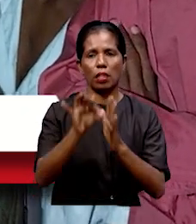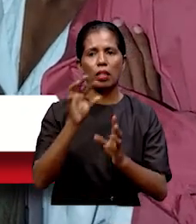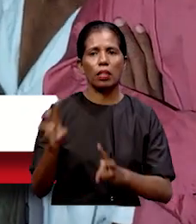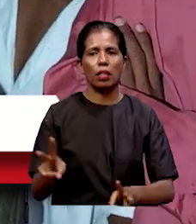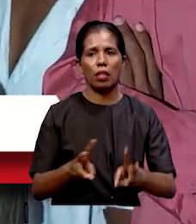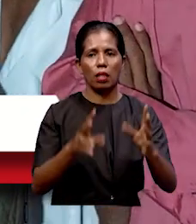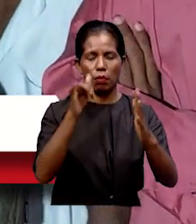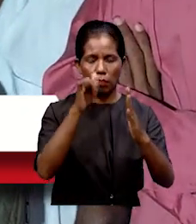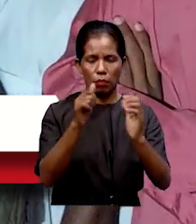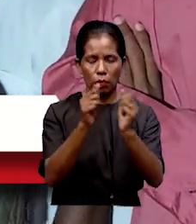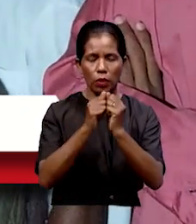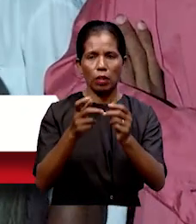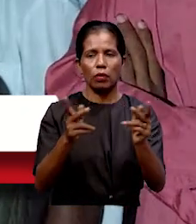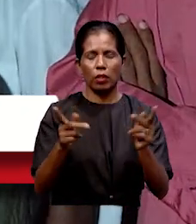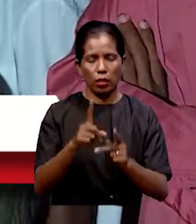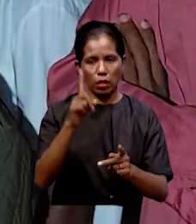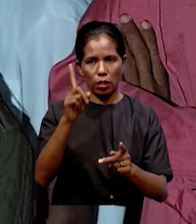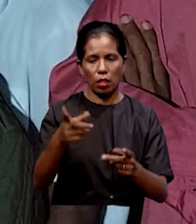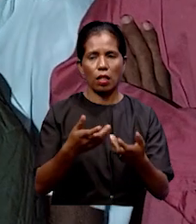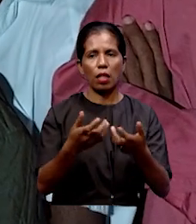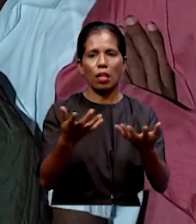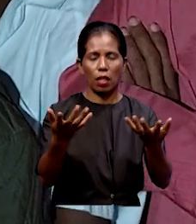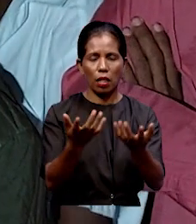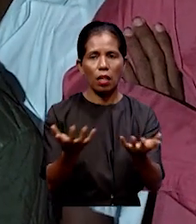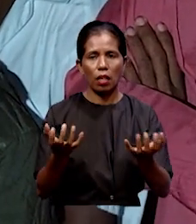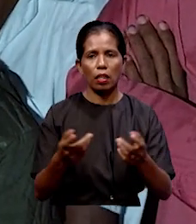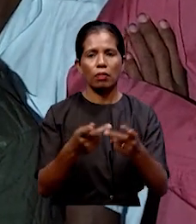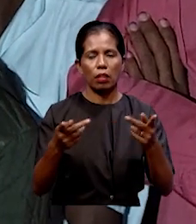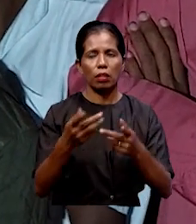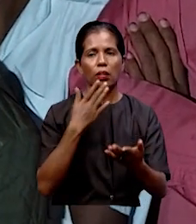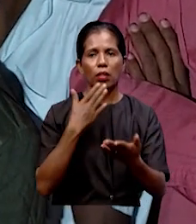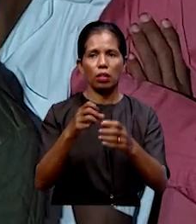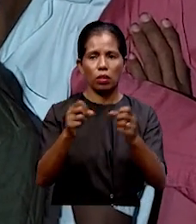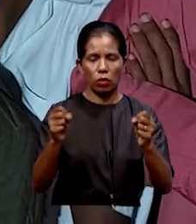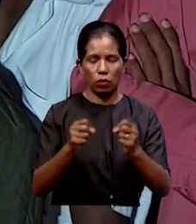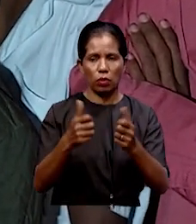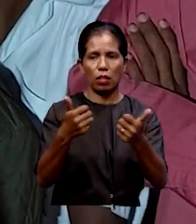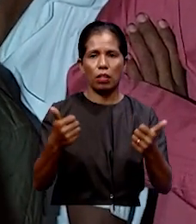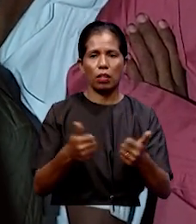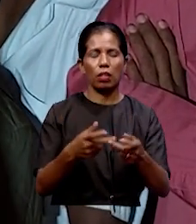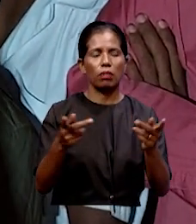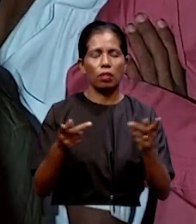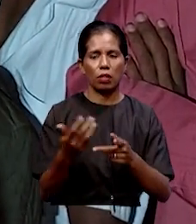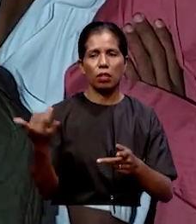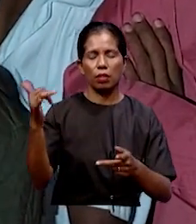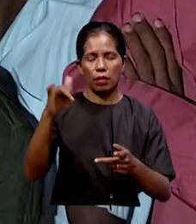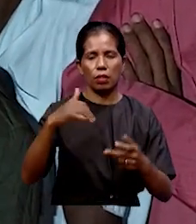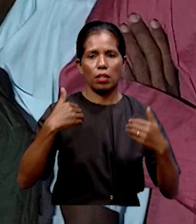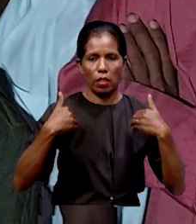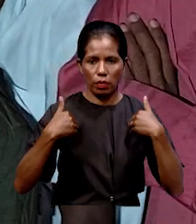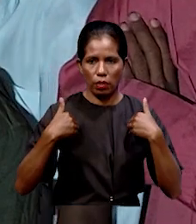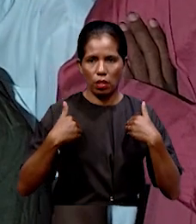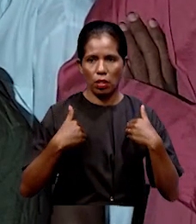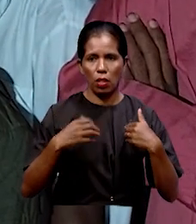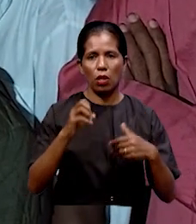hela hamu tu kia fatin ida ka karak fatin ida nebe mak sira ini suku ga aldeia ka ya fatin nebe mak sira ini musik ba